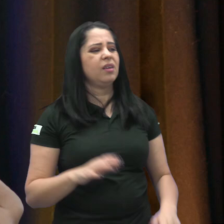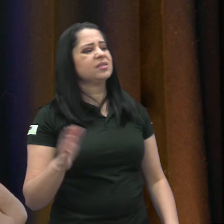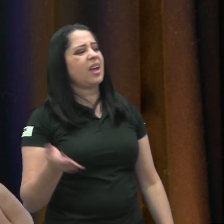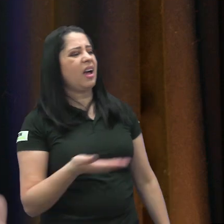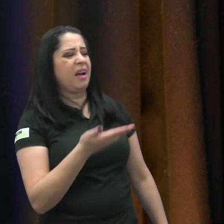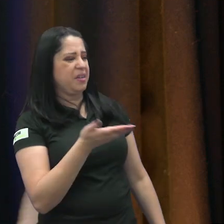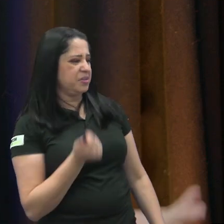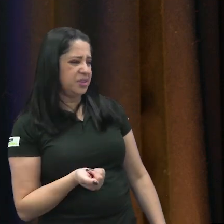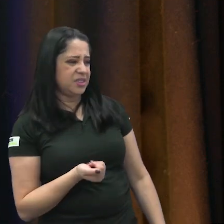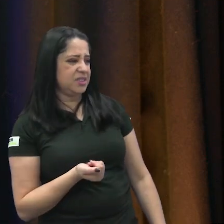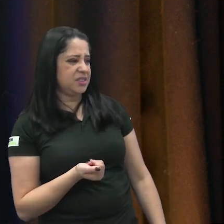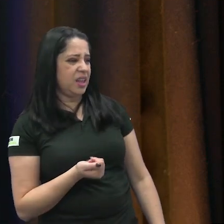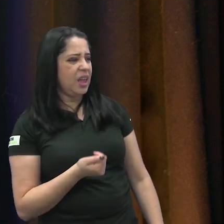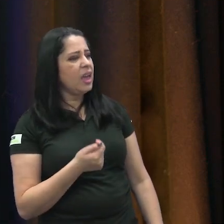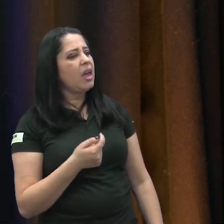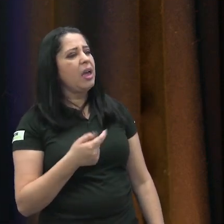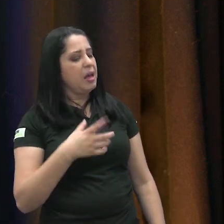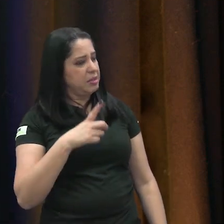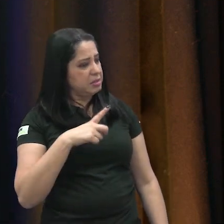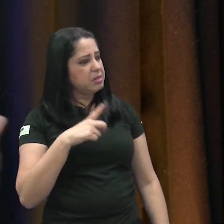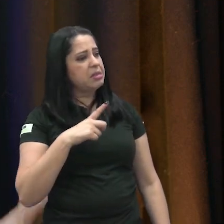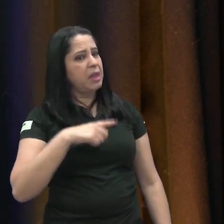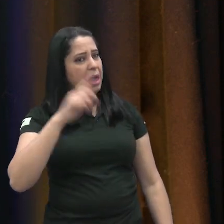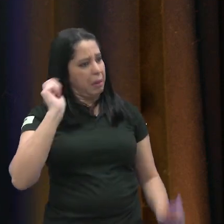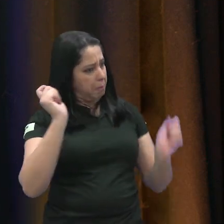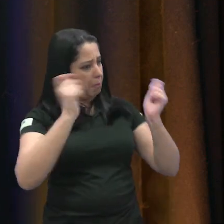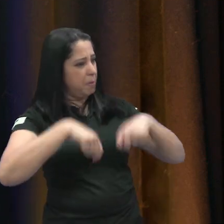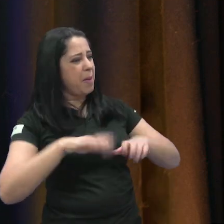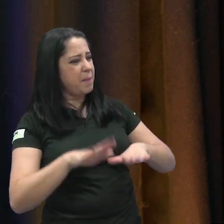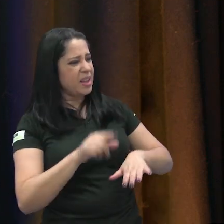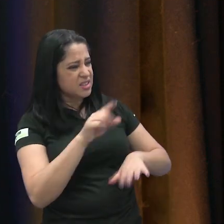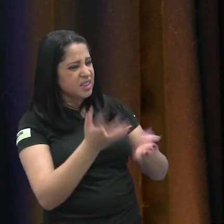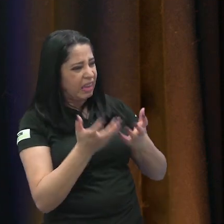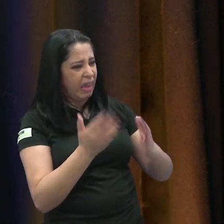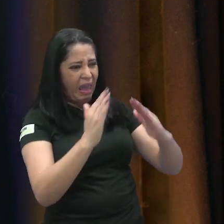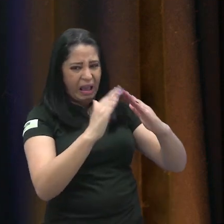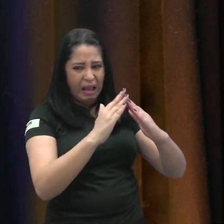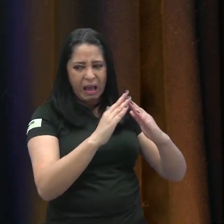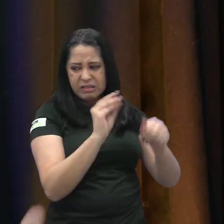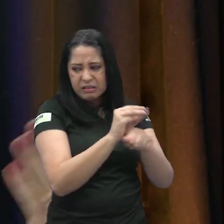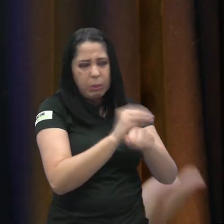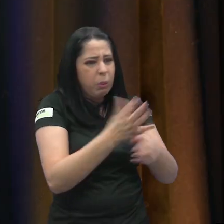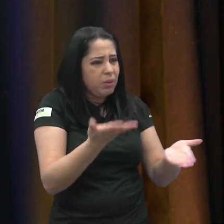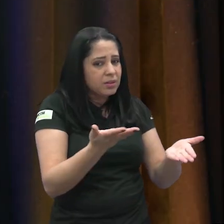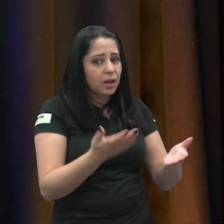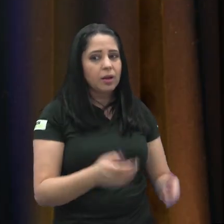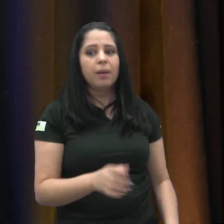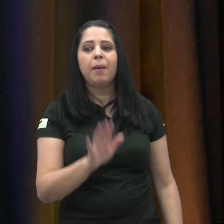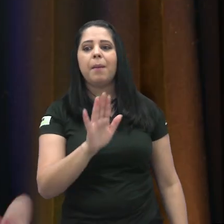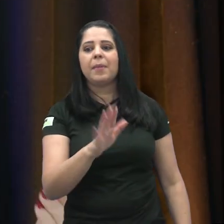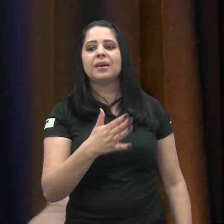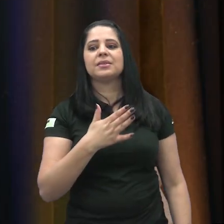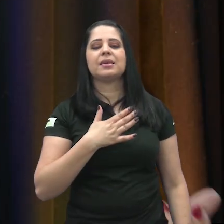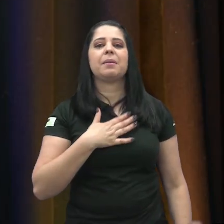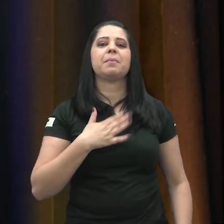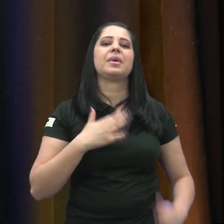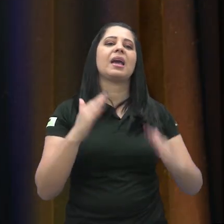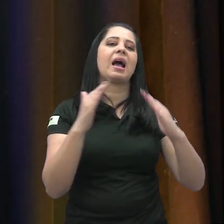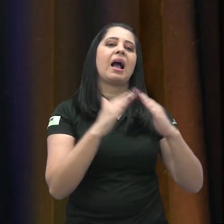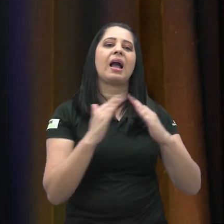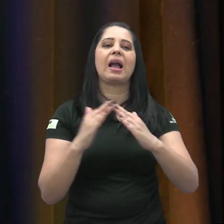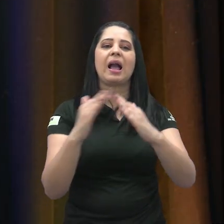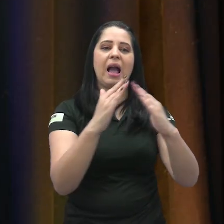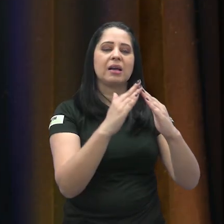momento eles diziam, você é um desperdício, você é tão talentosa, você quer ser só dona de casa. Mas eu acho que foi ali que eu tive meus